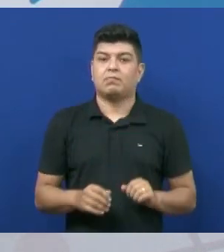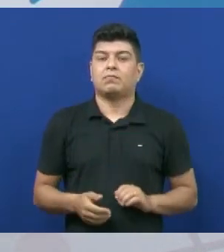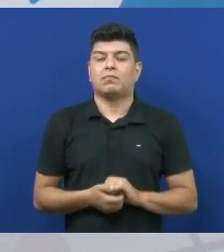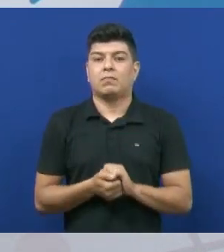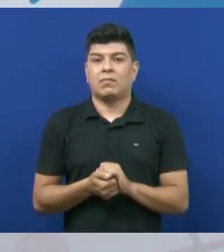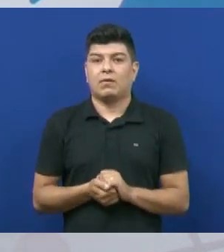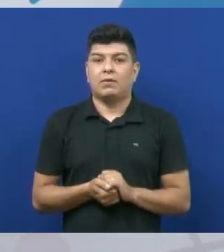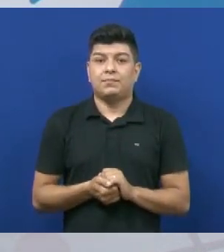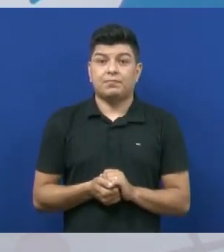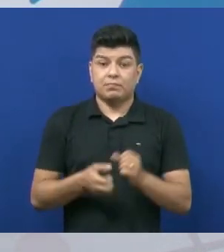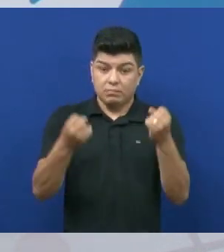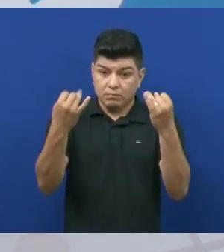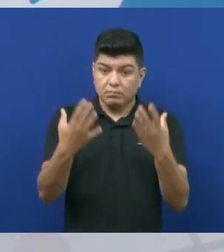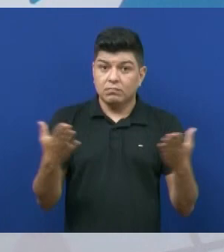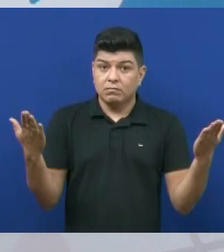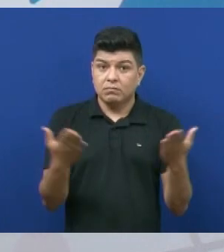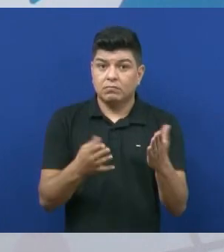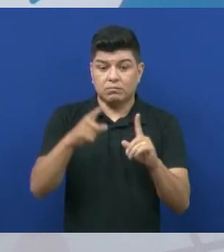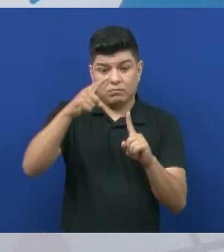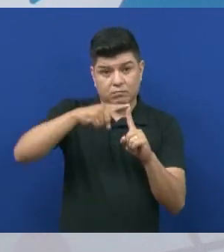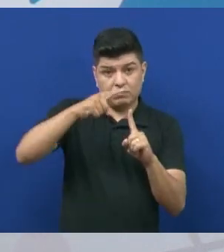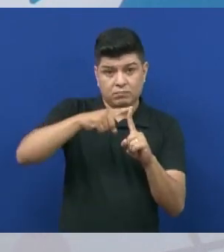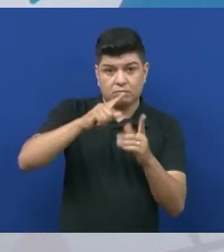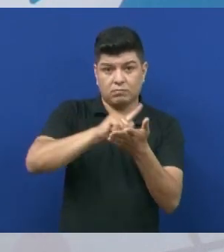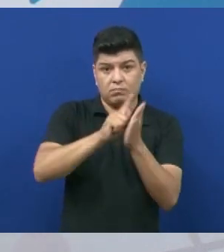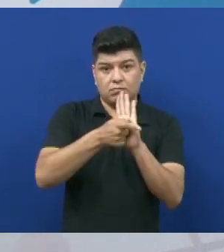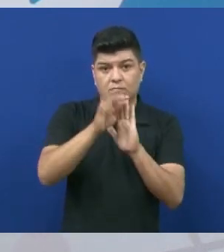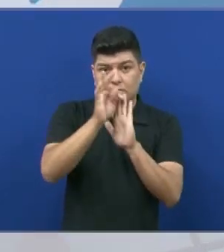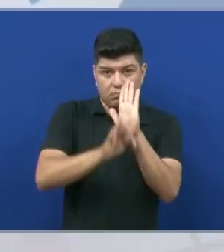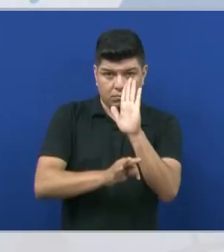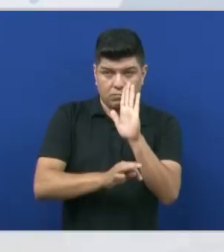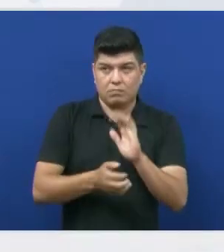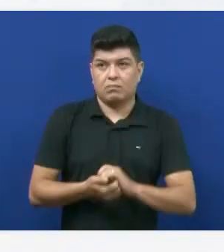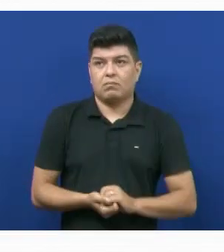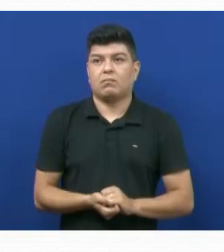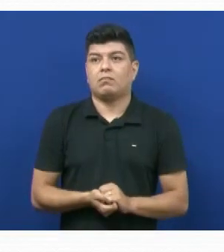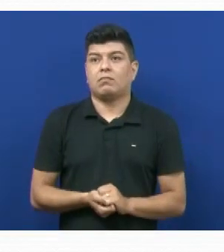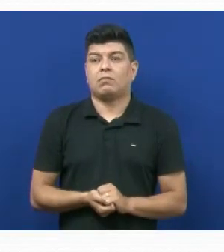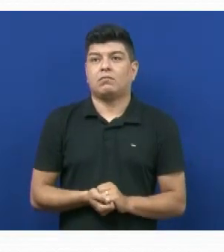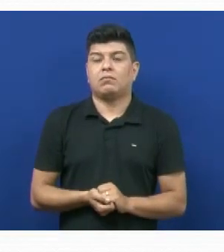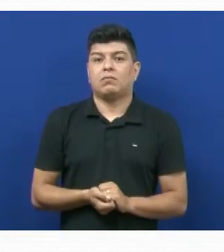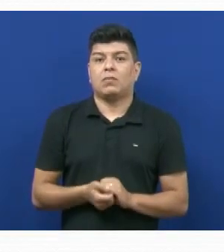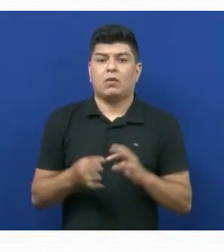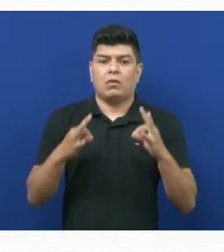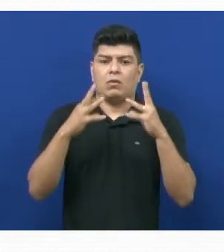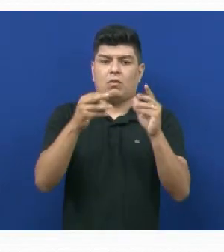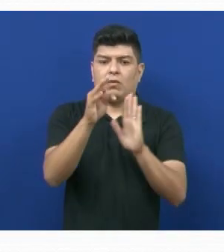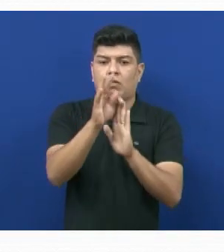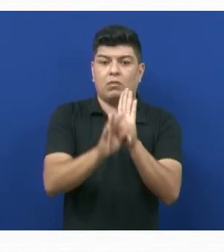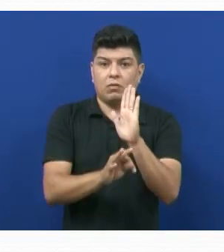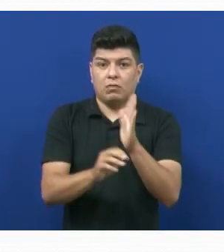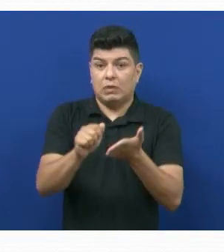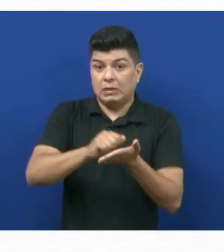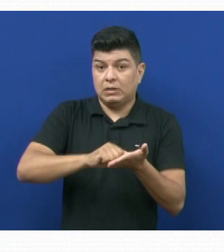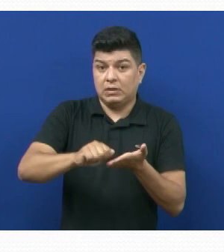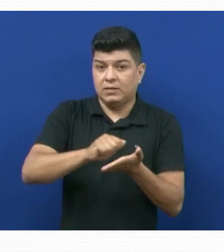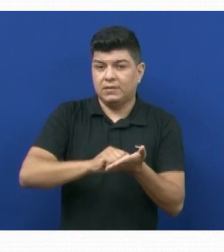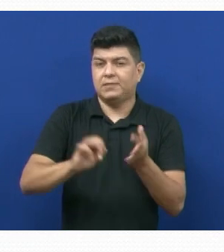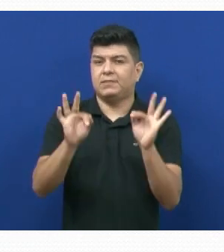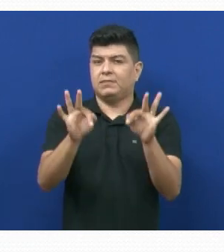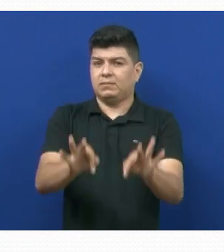Seguindo, vamos falar hoje sobre tipologia e gênero textual. Todo texto é escrito com